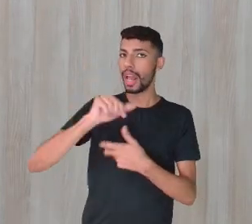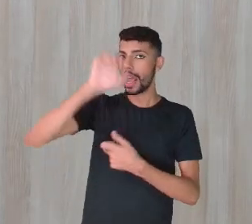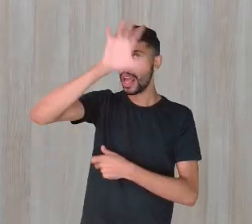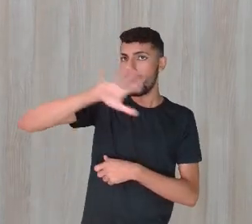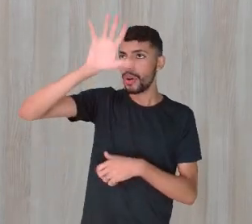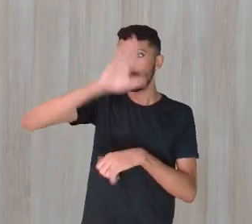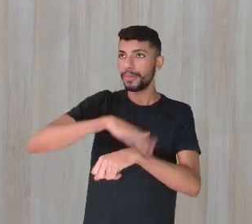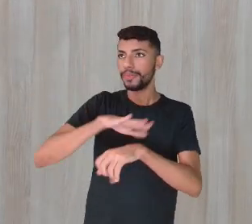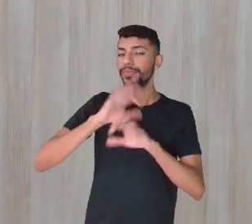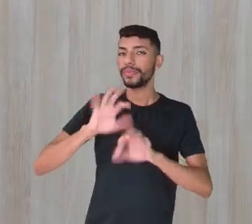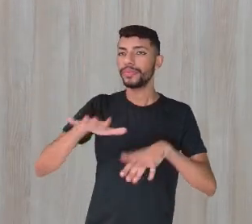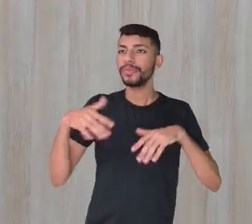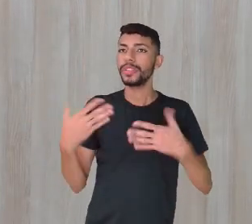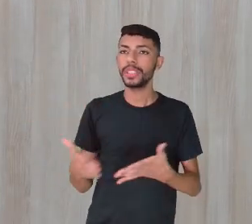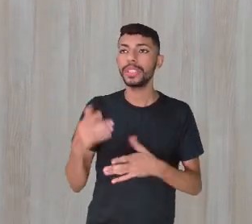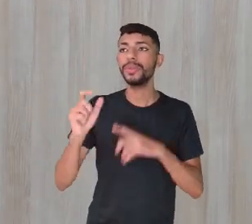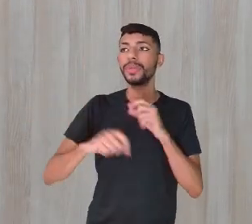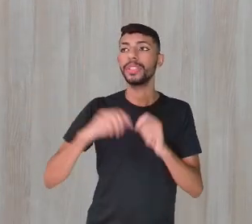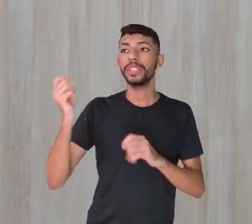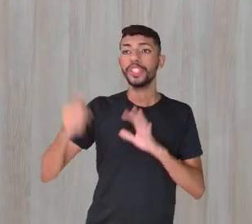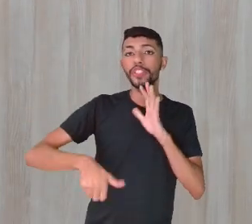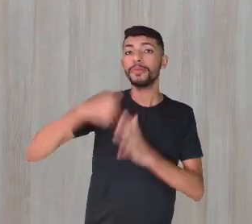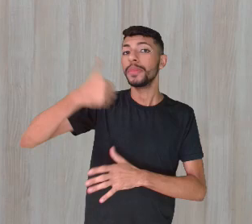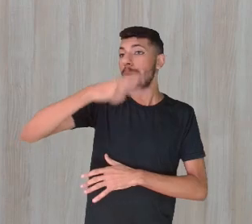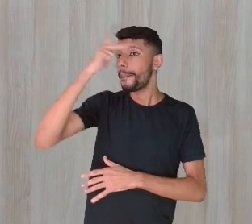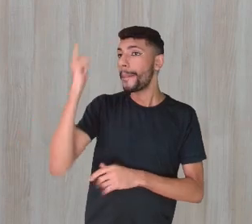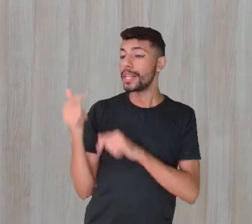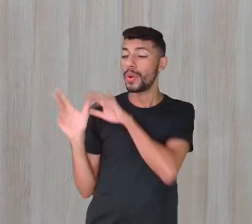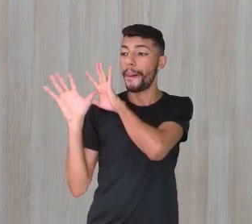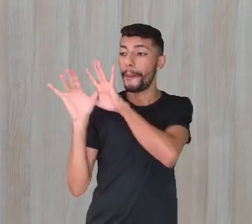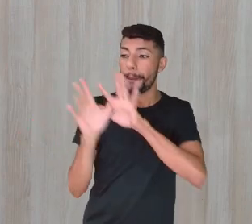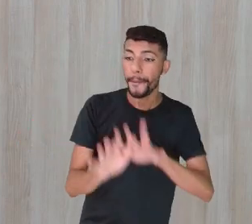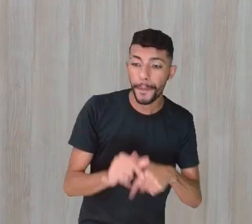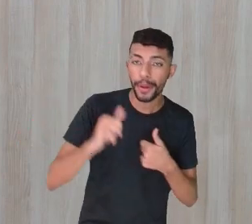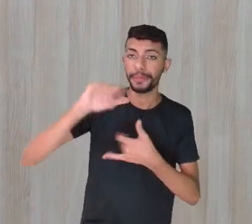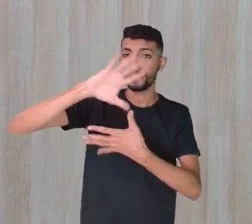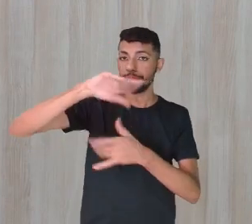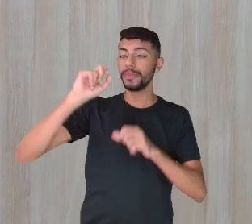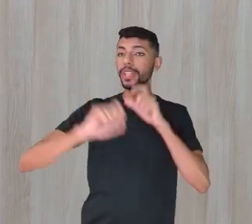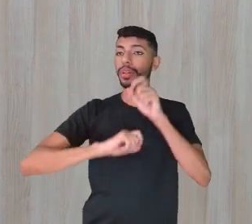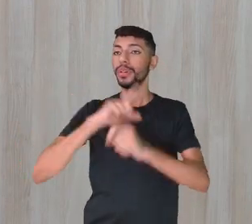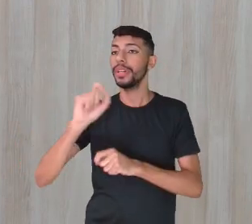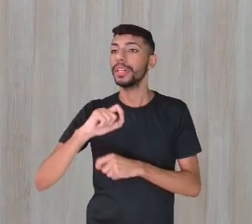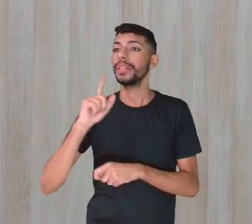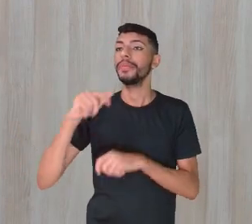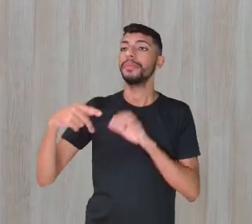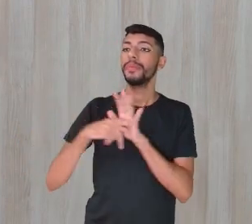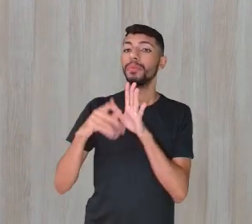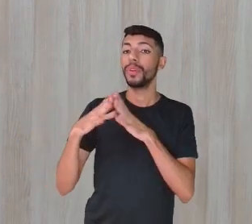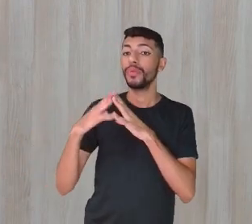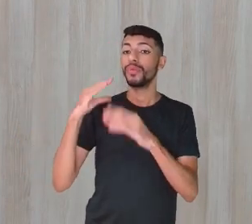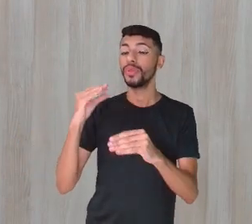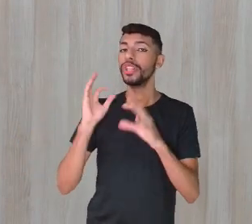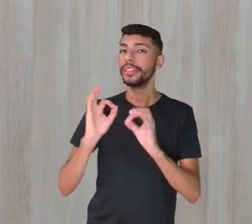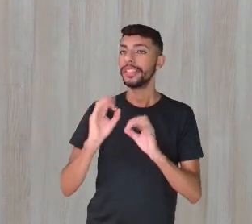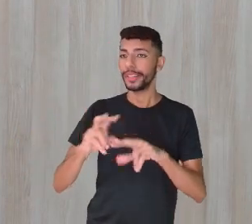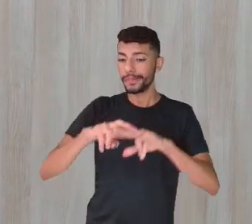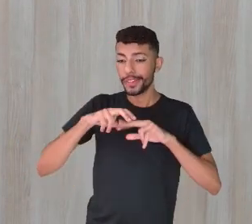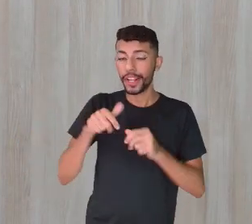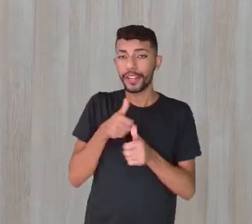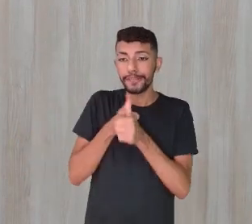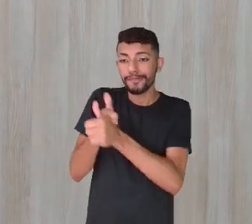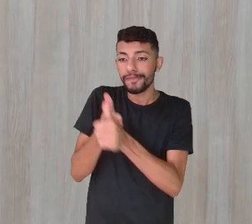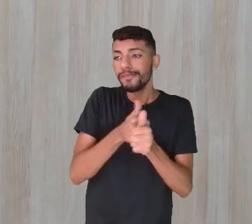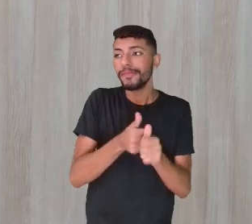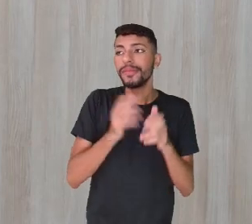Então, as primeiras pessoas a chegar nesses territórios foram refugiados, né, dessas perseguições